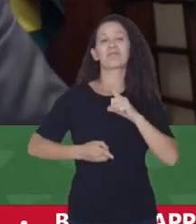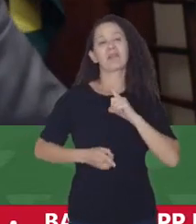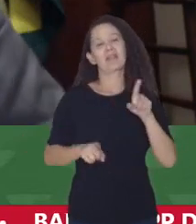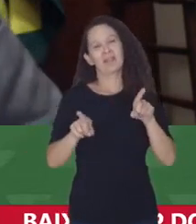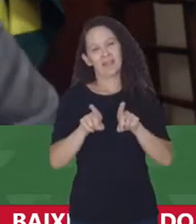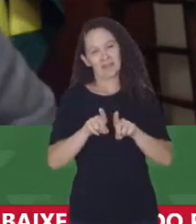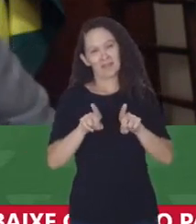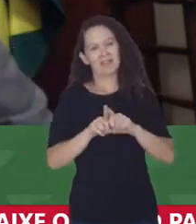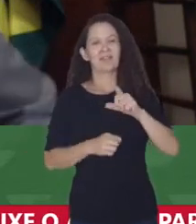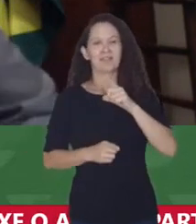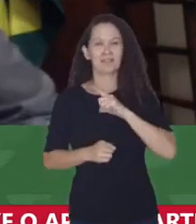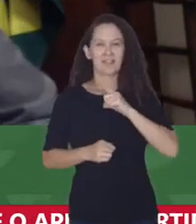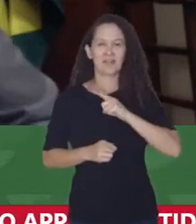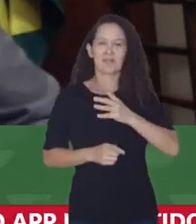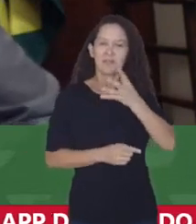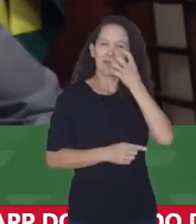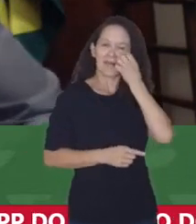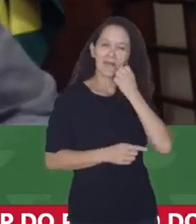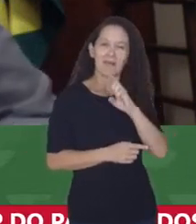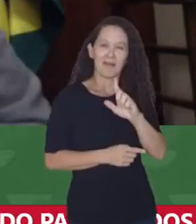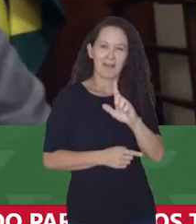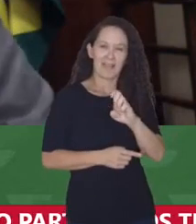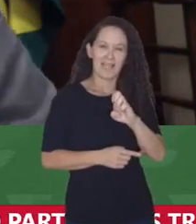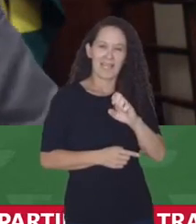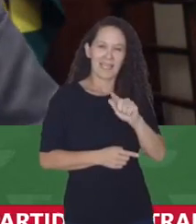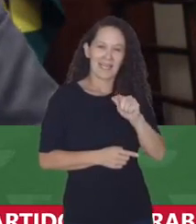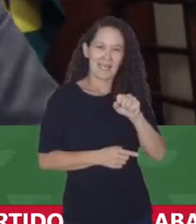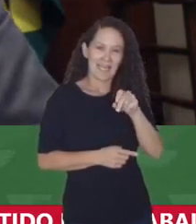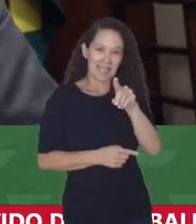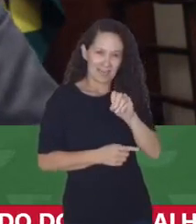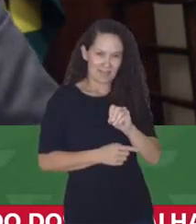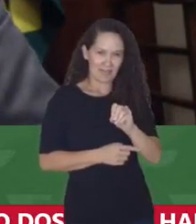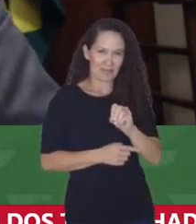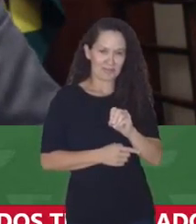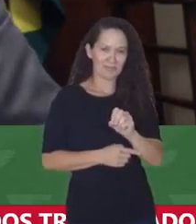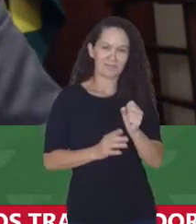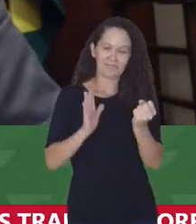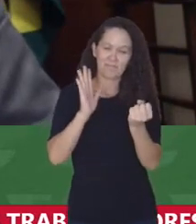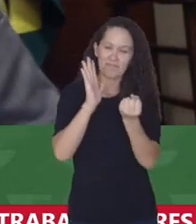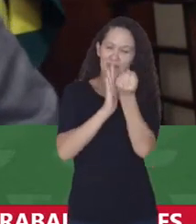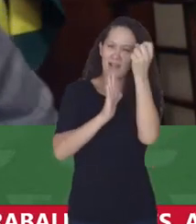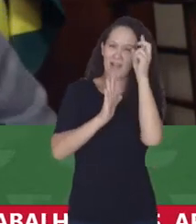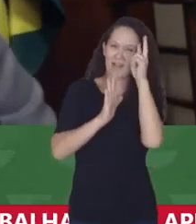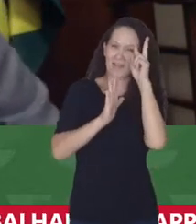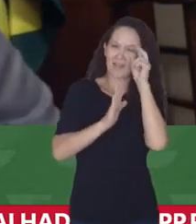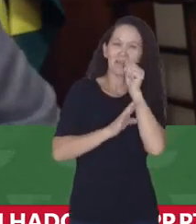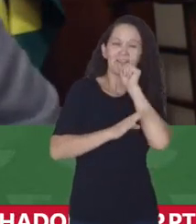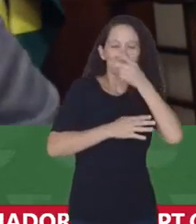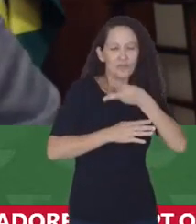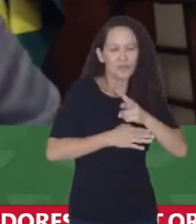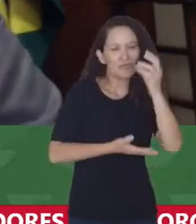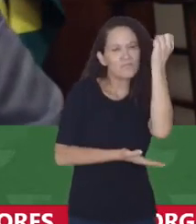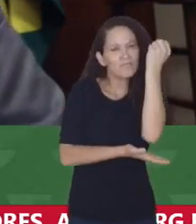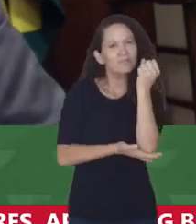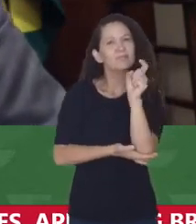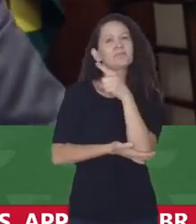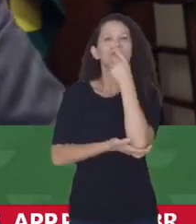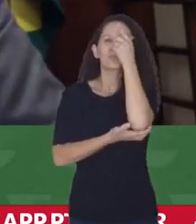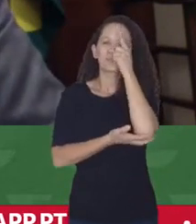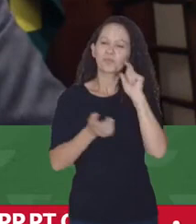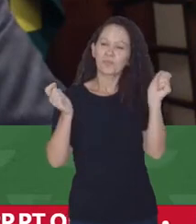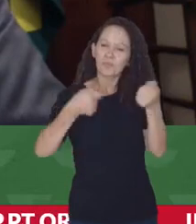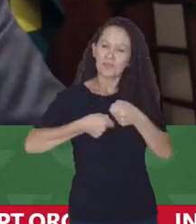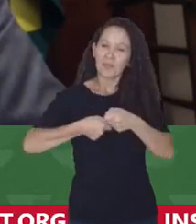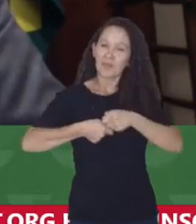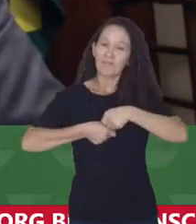também um legado que ainda tem resistido, né? Que nós podemos